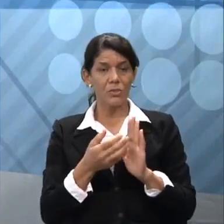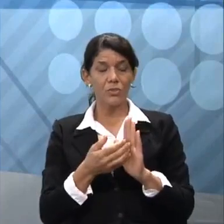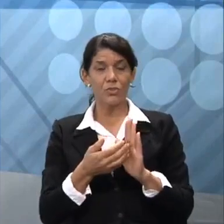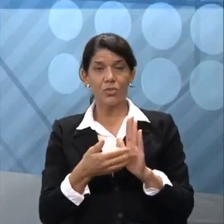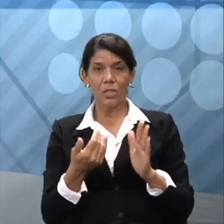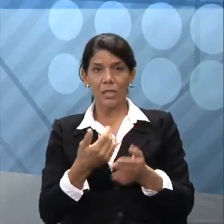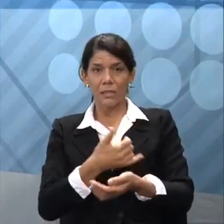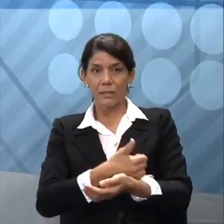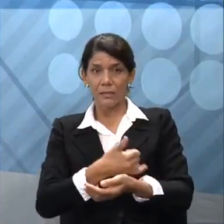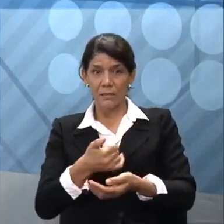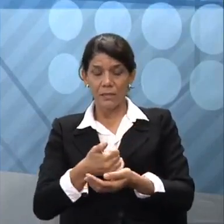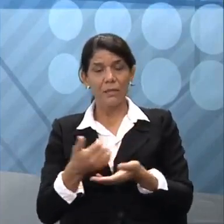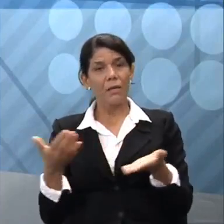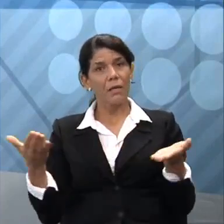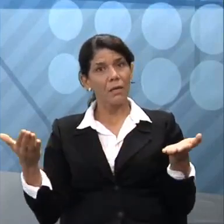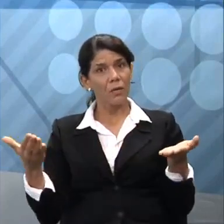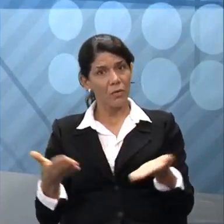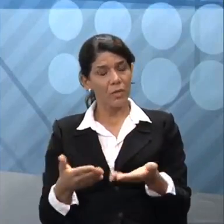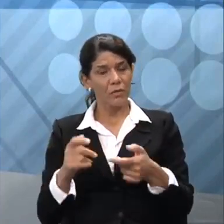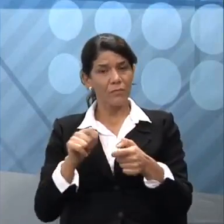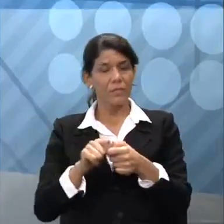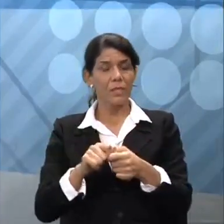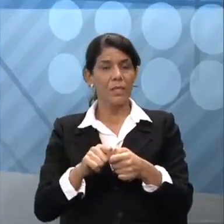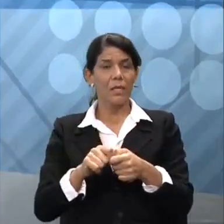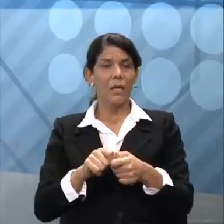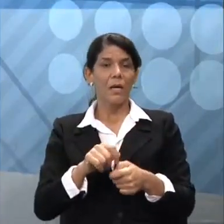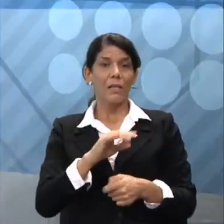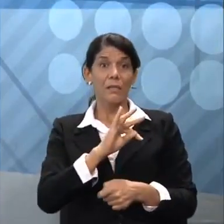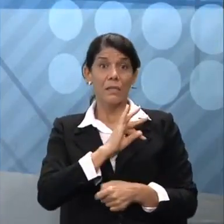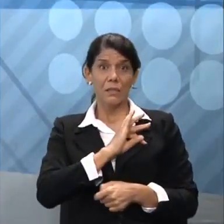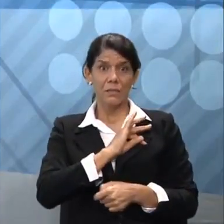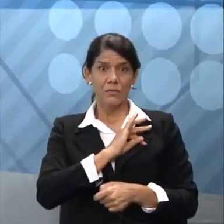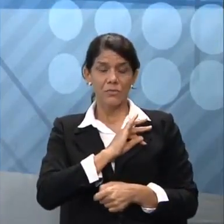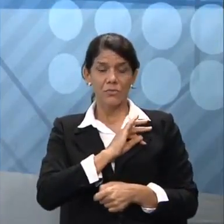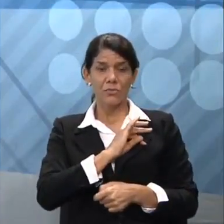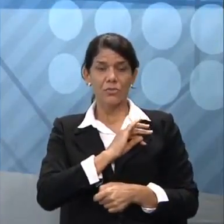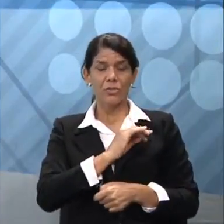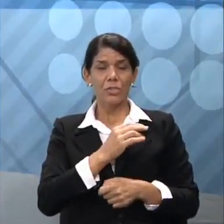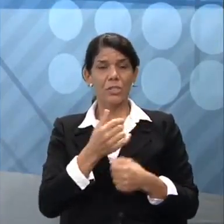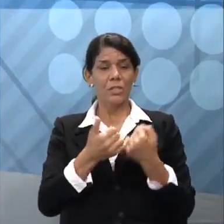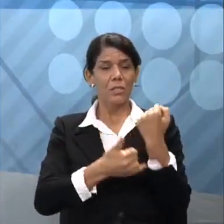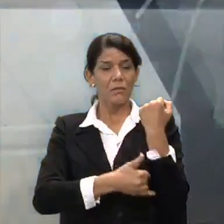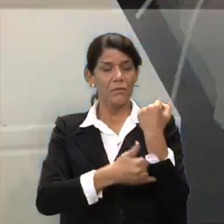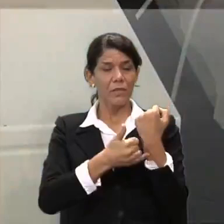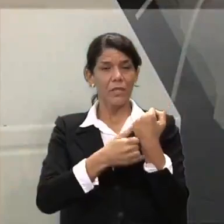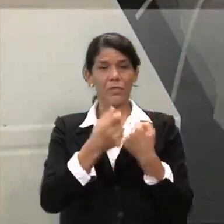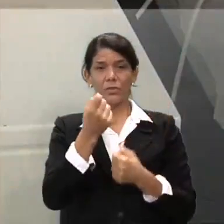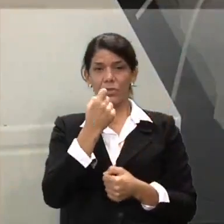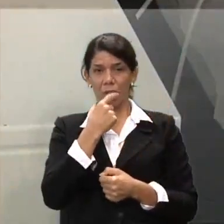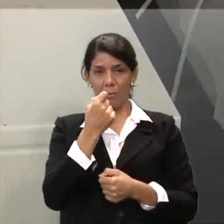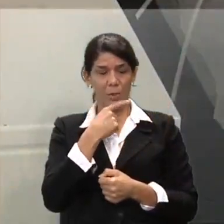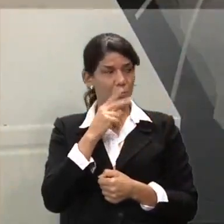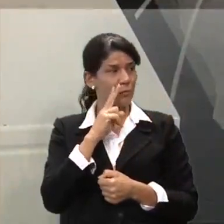sanguíneo e agora nós vamos desenvolver a técnica de administração endovenosa de medicamento. Vamos lá?